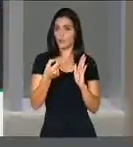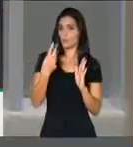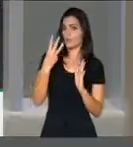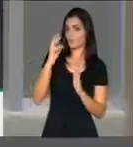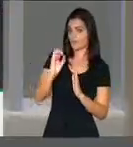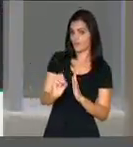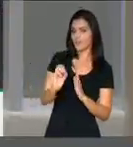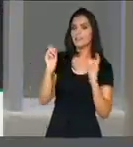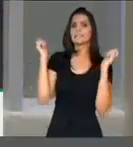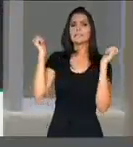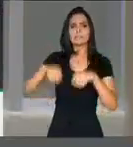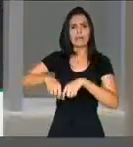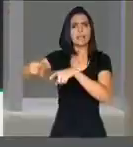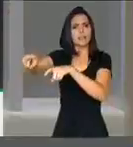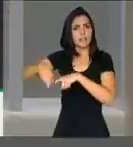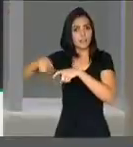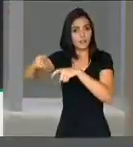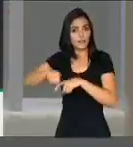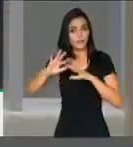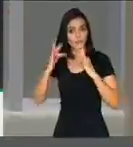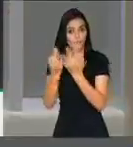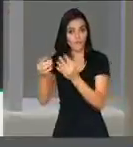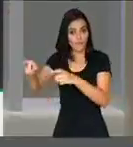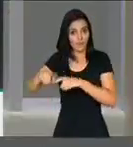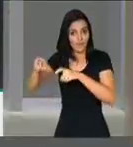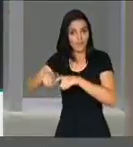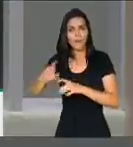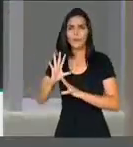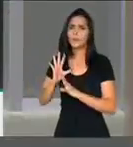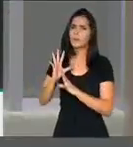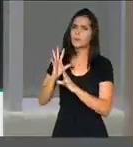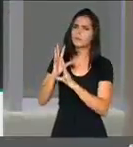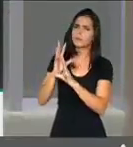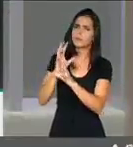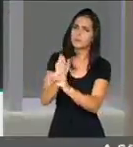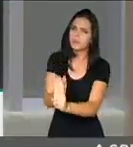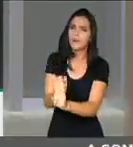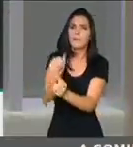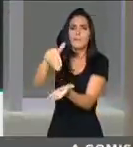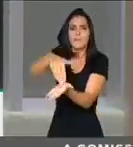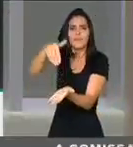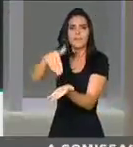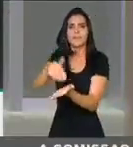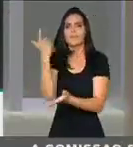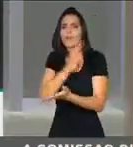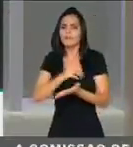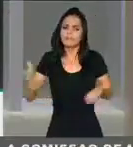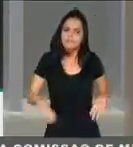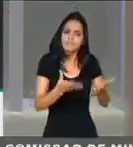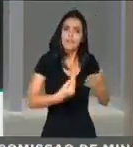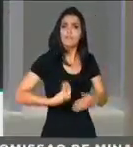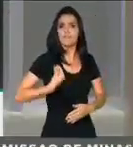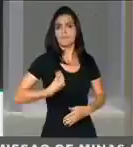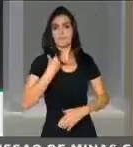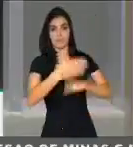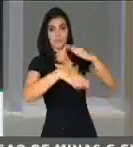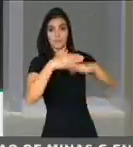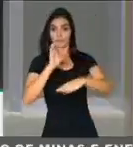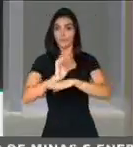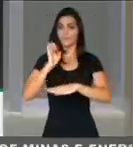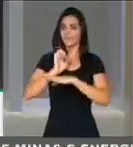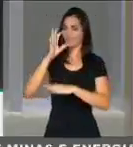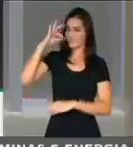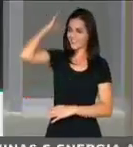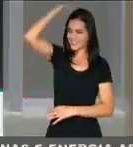dar condição da agricultura familiar, do pequeno agricultor, acumular um mínimo de recurso e tocar sua vida adiante. O Espírito Santo, ele